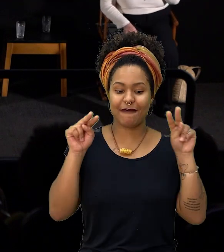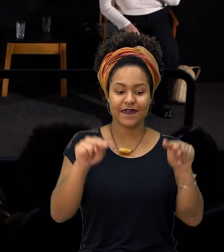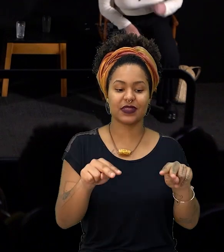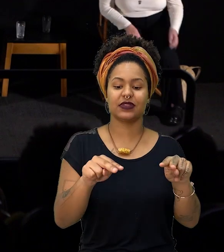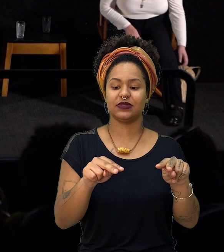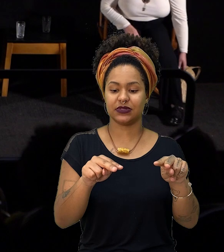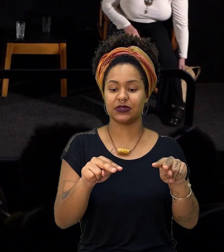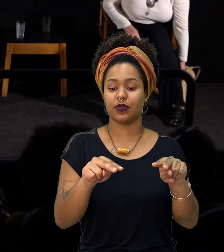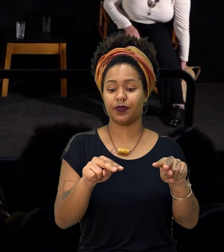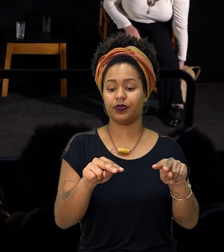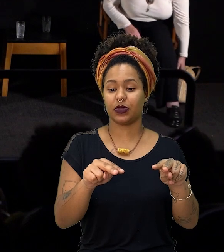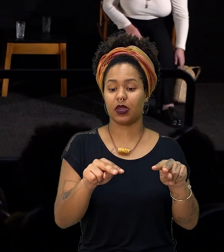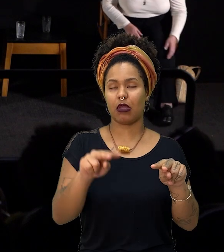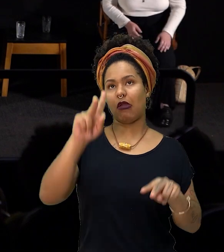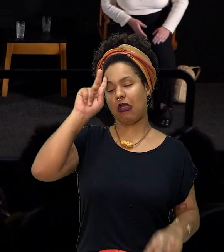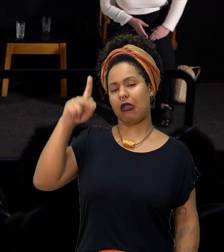né,